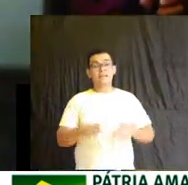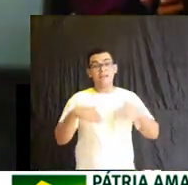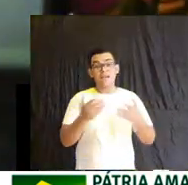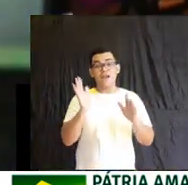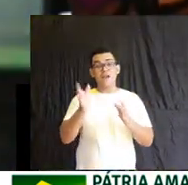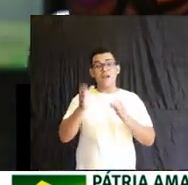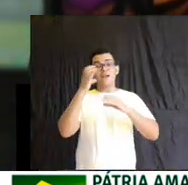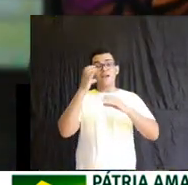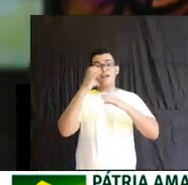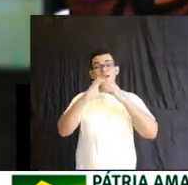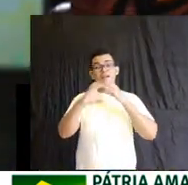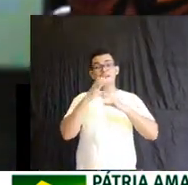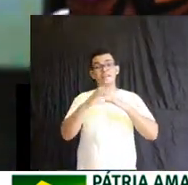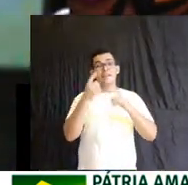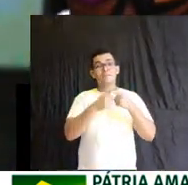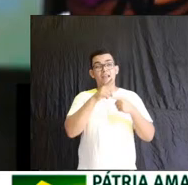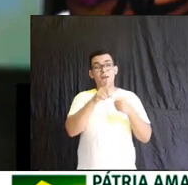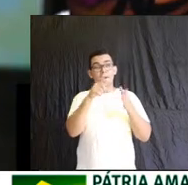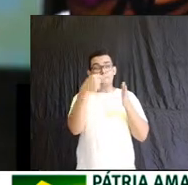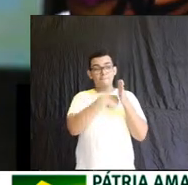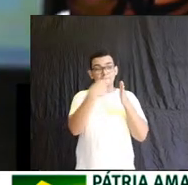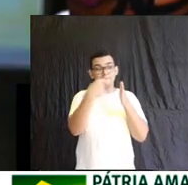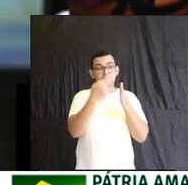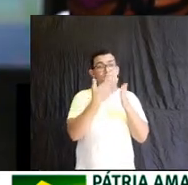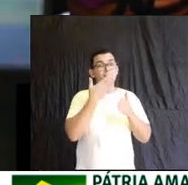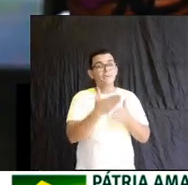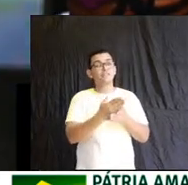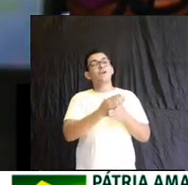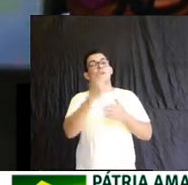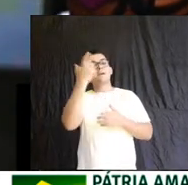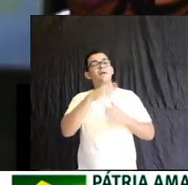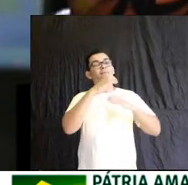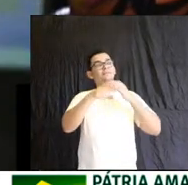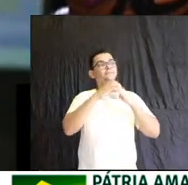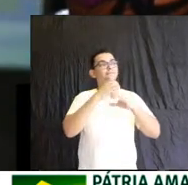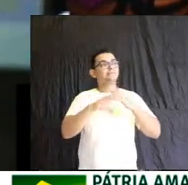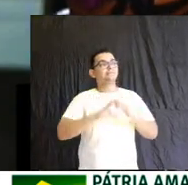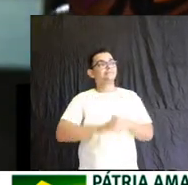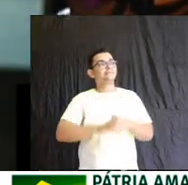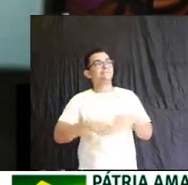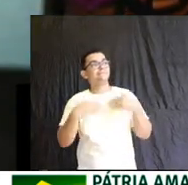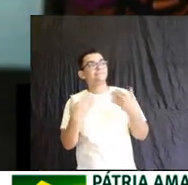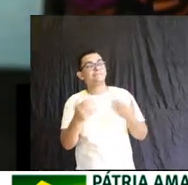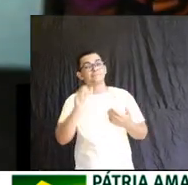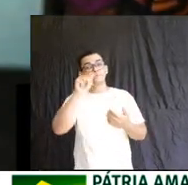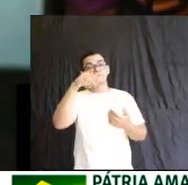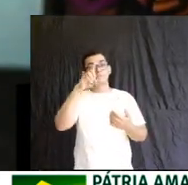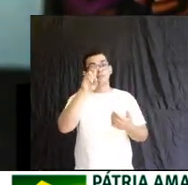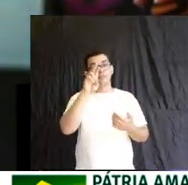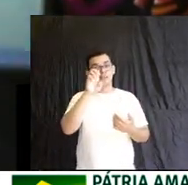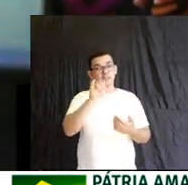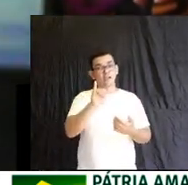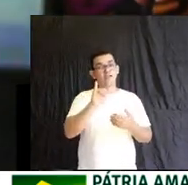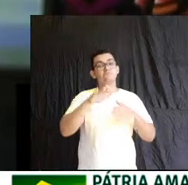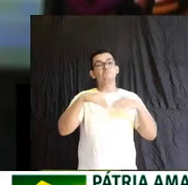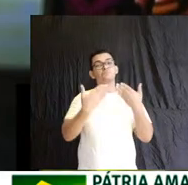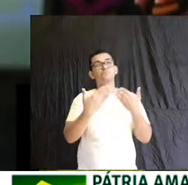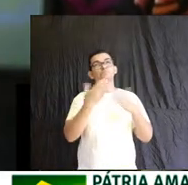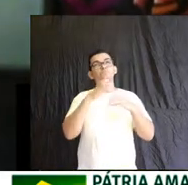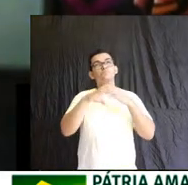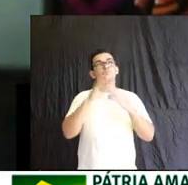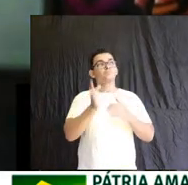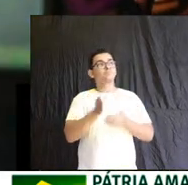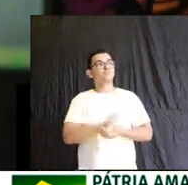Pedido do Tiro Jipa. Entendido. E aí, André? Deixa eu ver, o que o